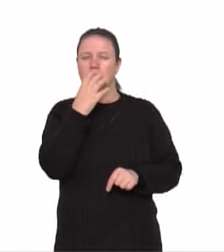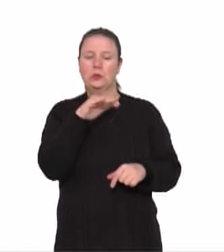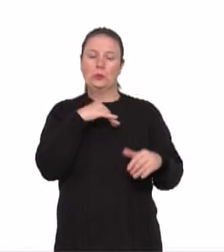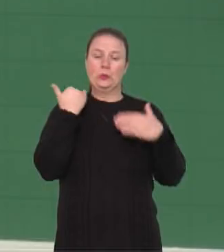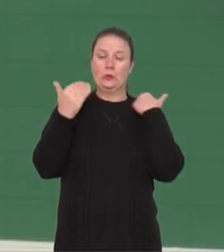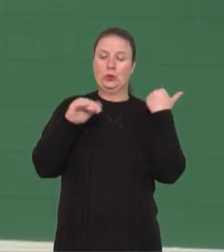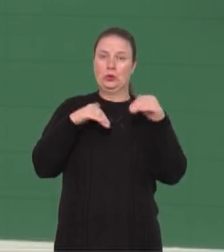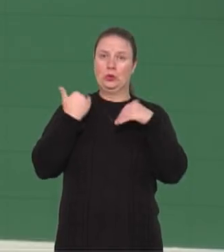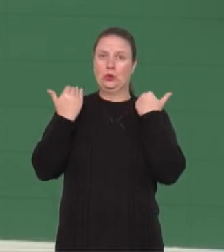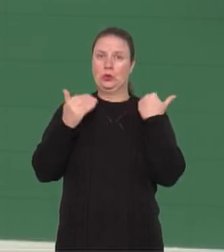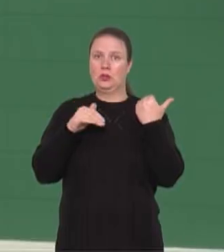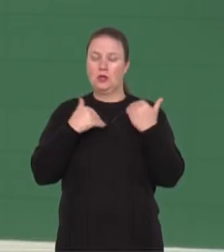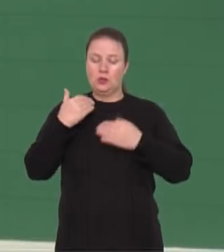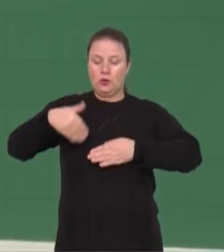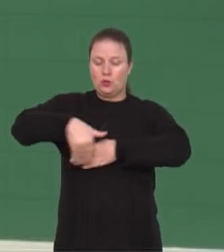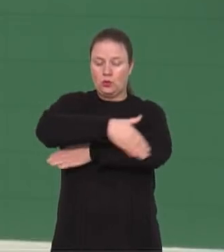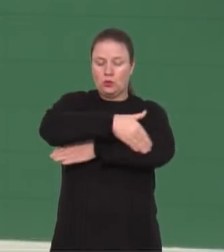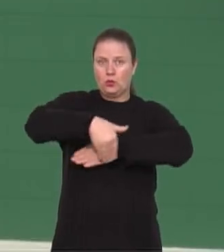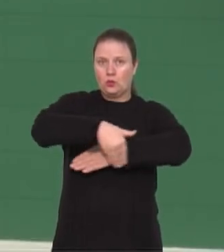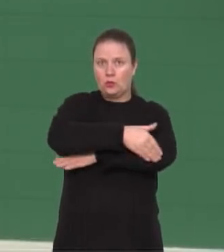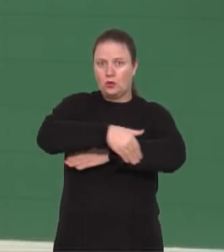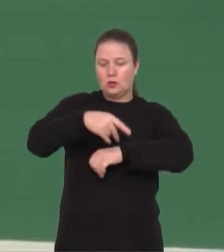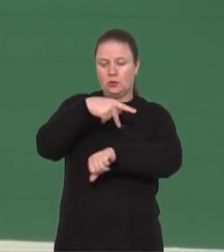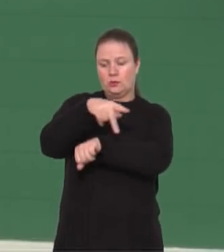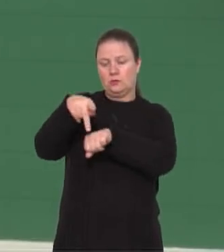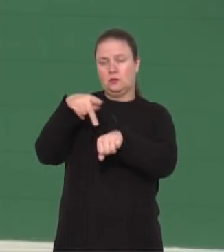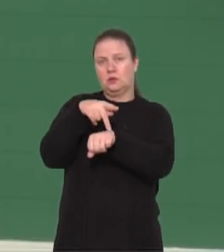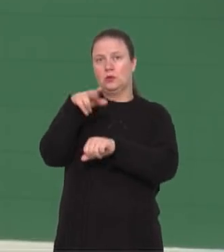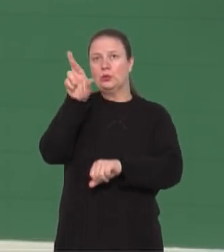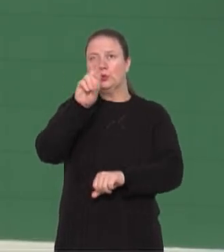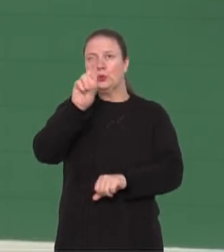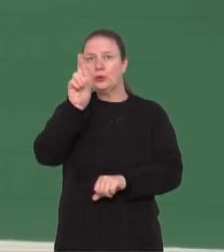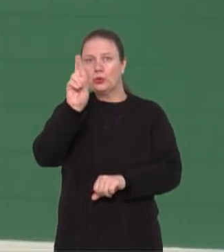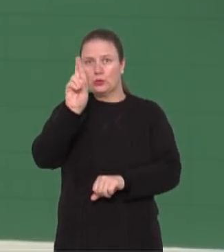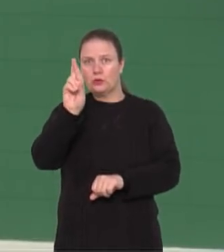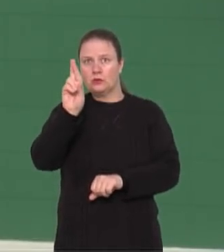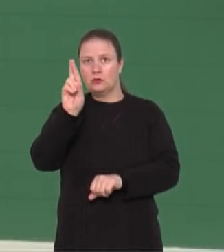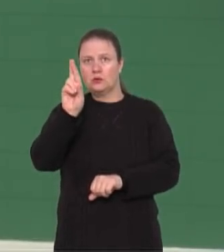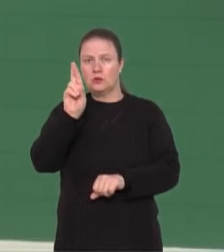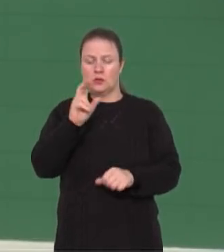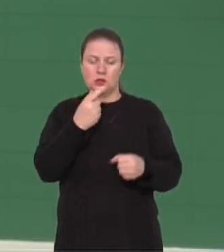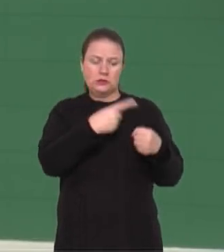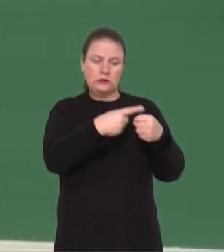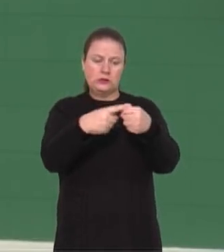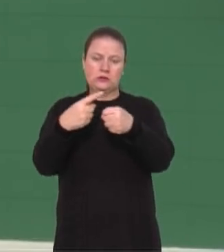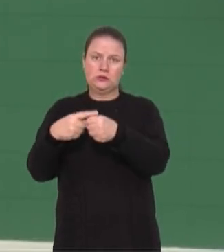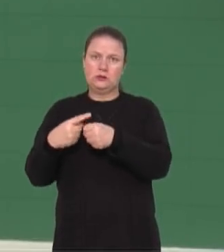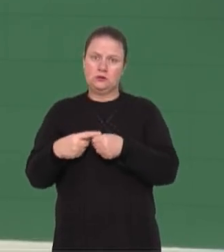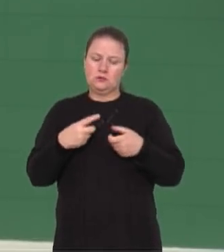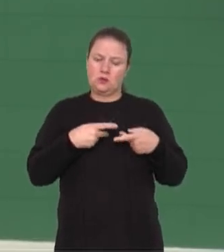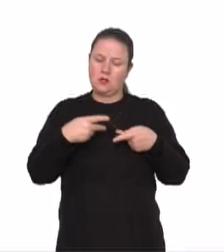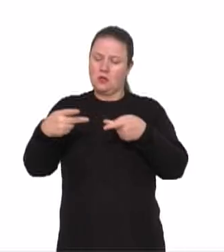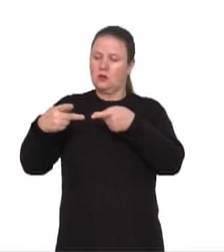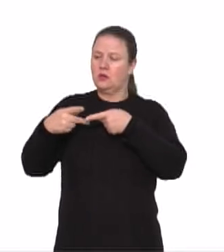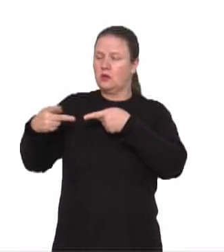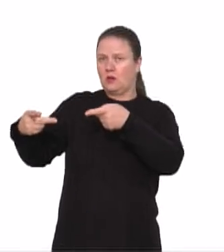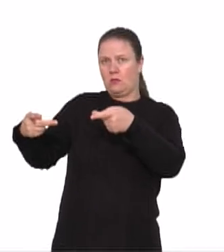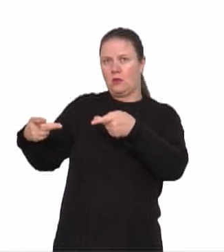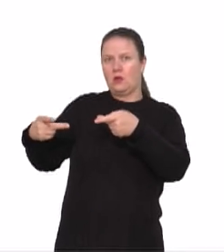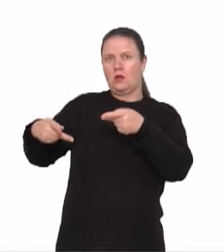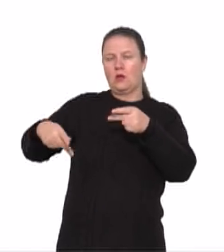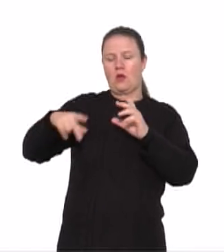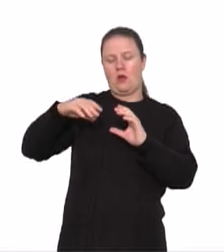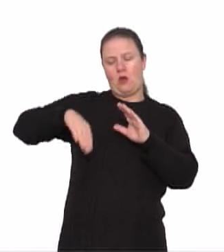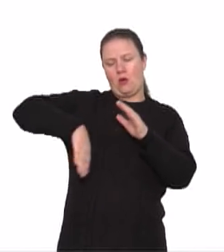de rua que estavam sendo mortos na Rússia, nas cidades anfitriãs da Copa do Mundo. Então, não sei se vocês se